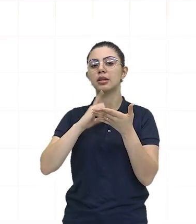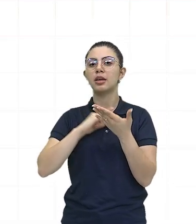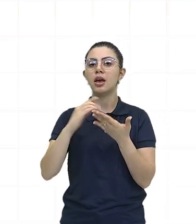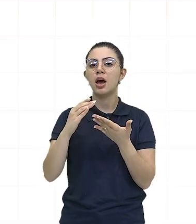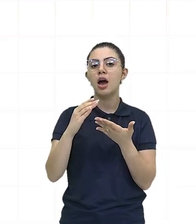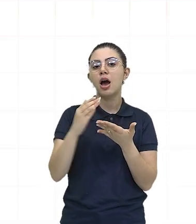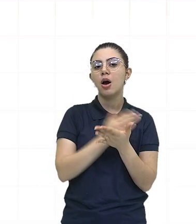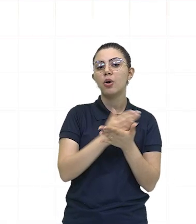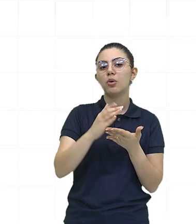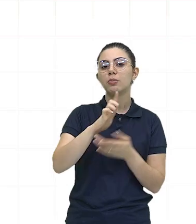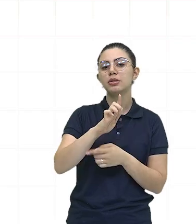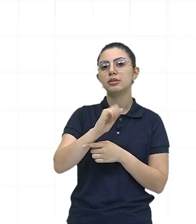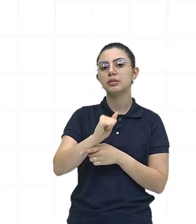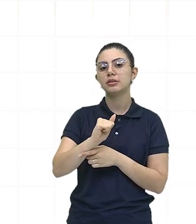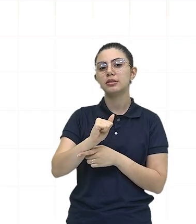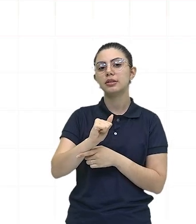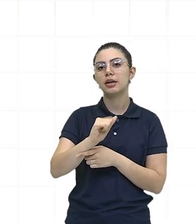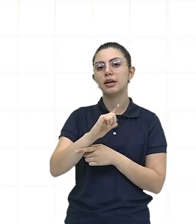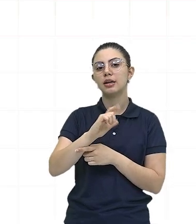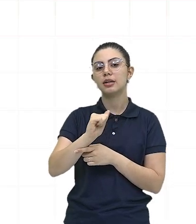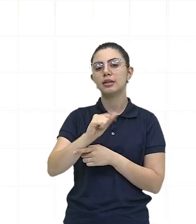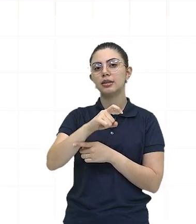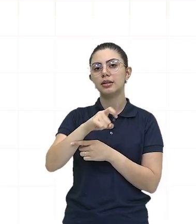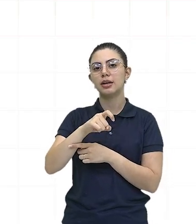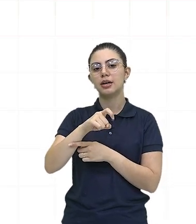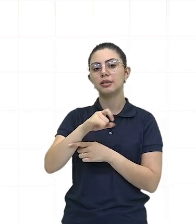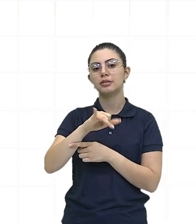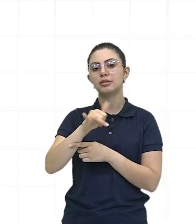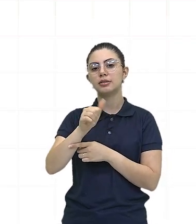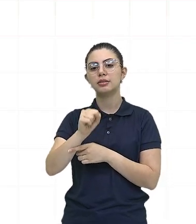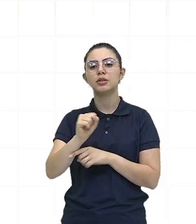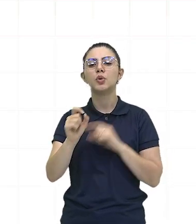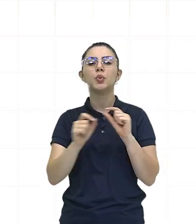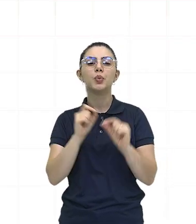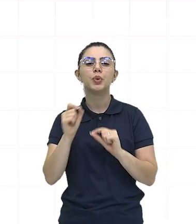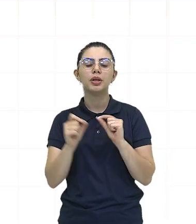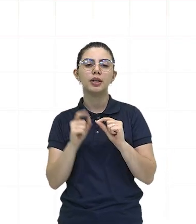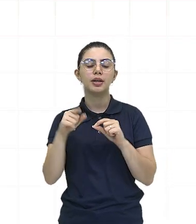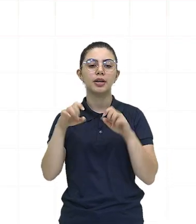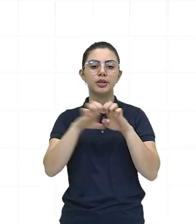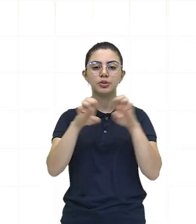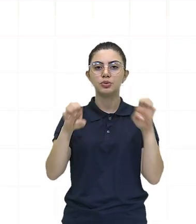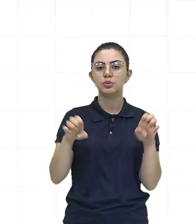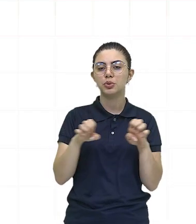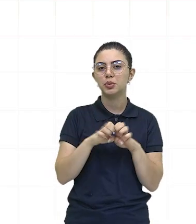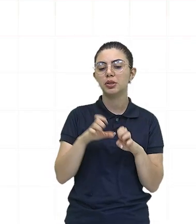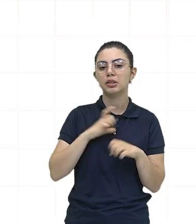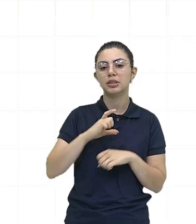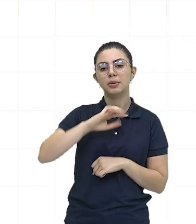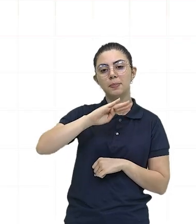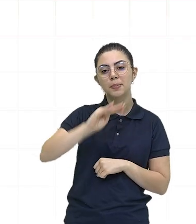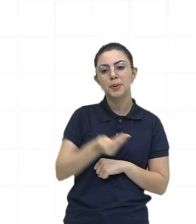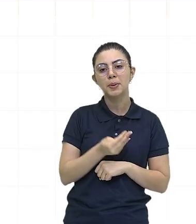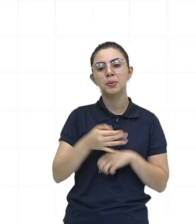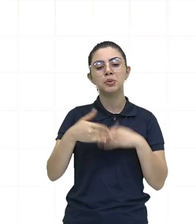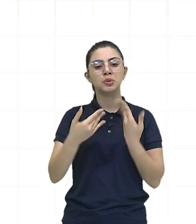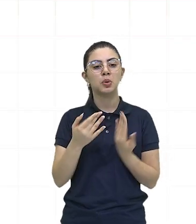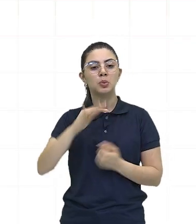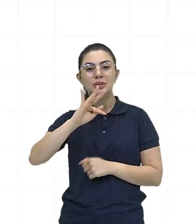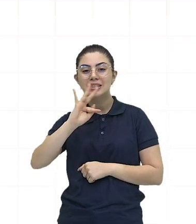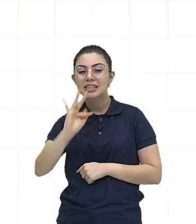galáxias? São gigantescas estruturas cósmicas compostas por bilhões ou até